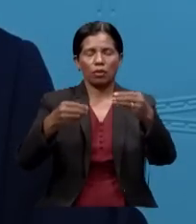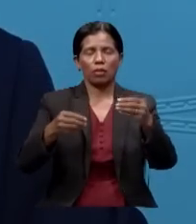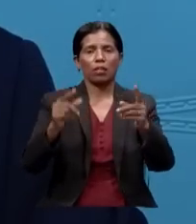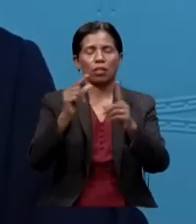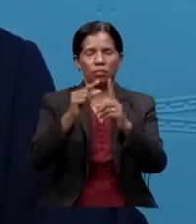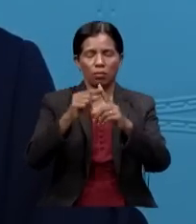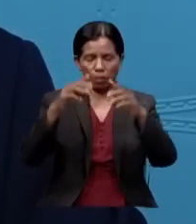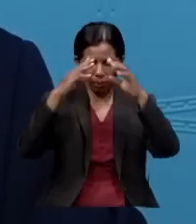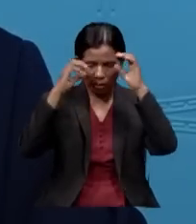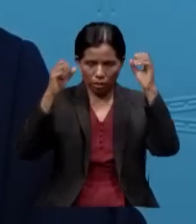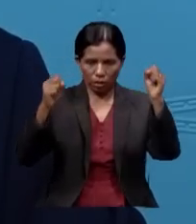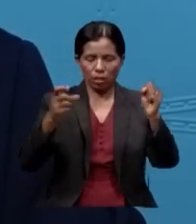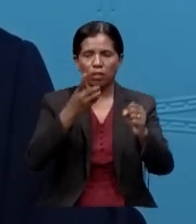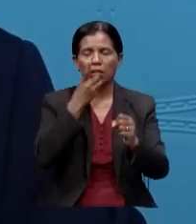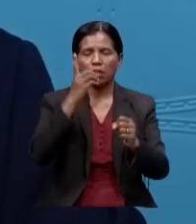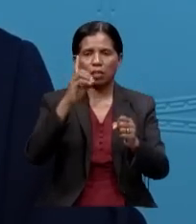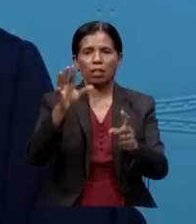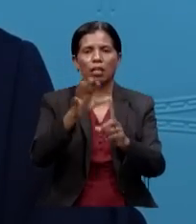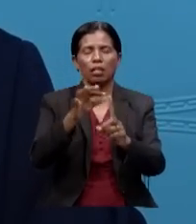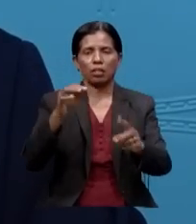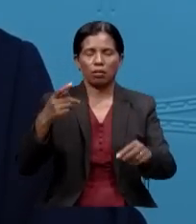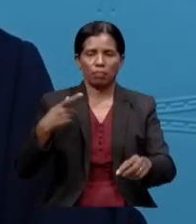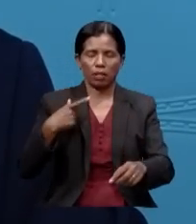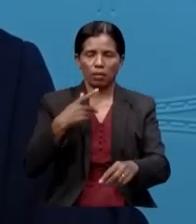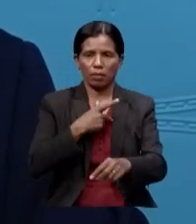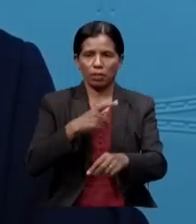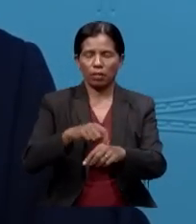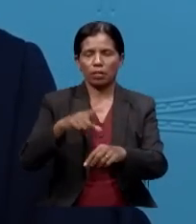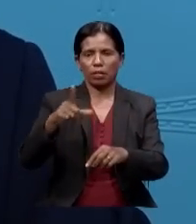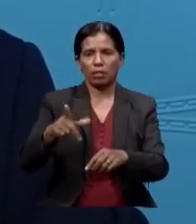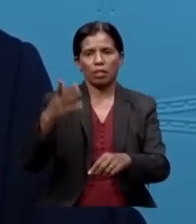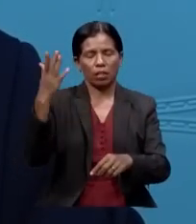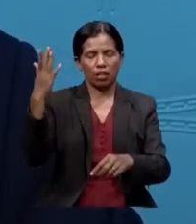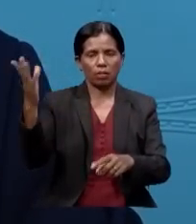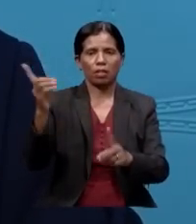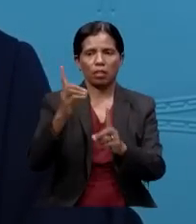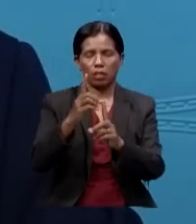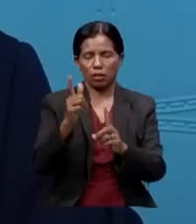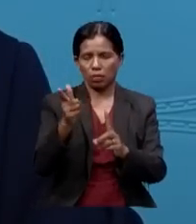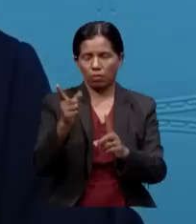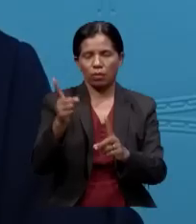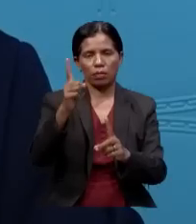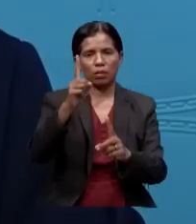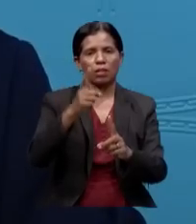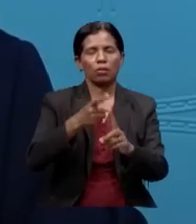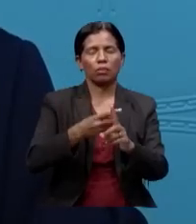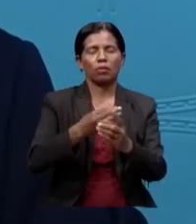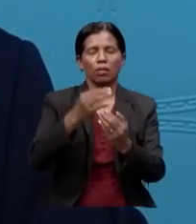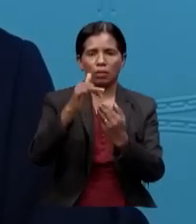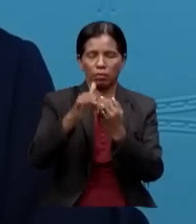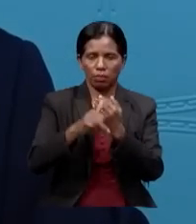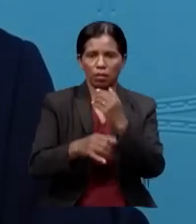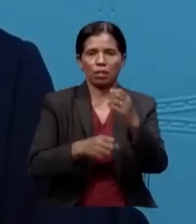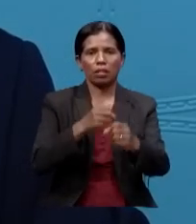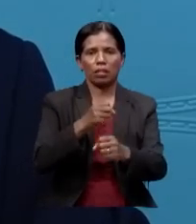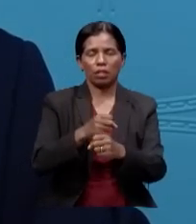República, a decreta eleição parlamentar, e a Loron, Ronaldo Recinheira, Fulamaio, Tina